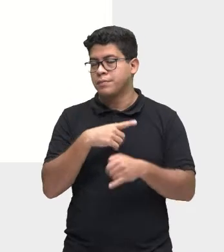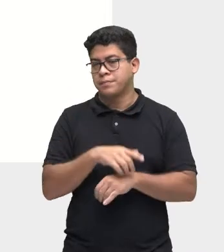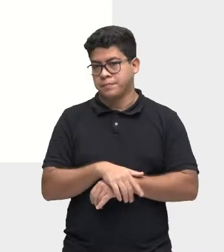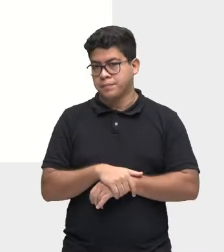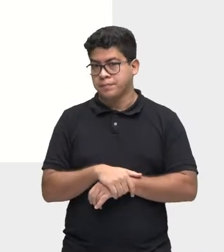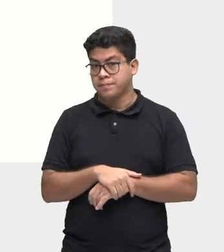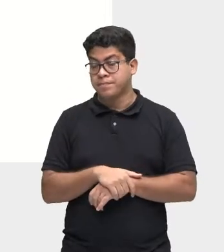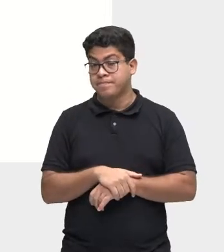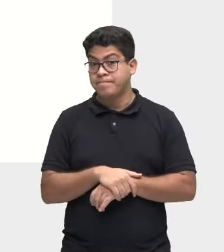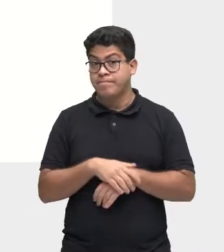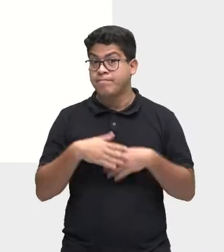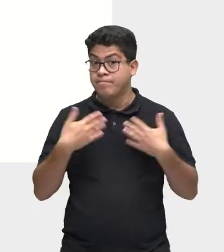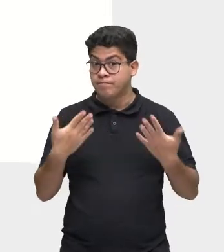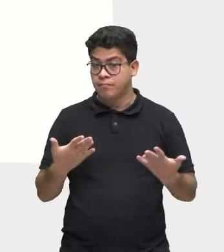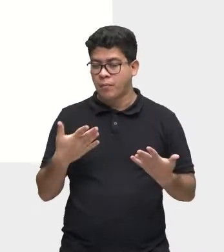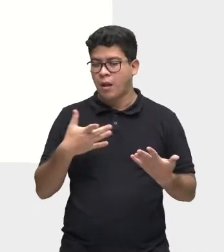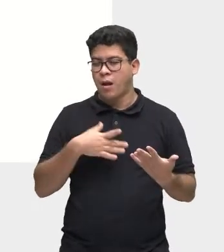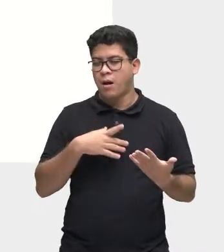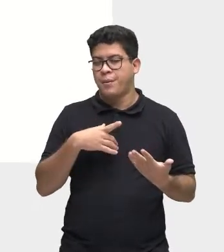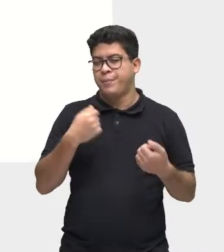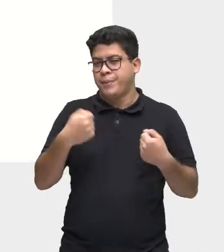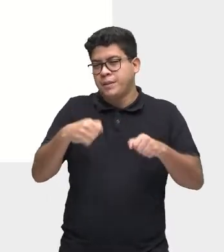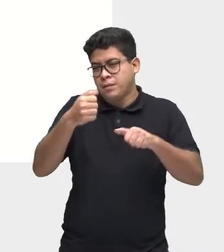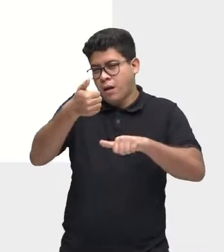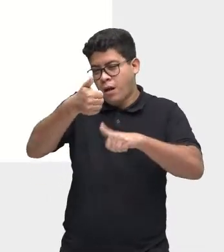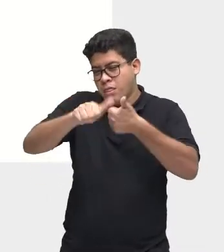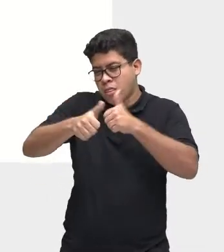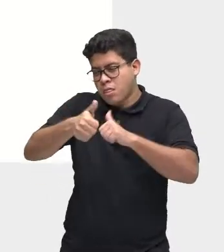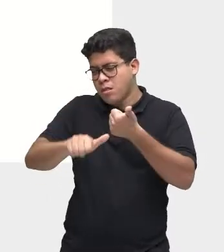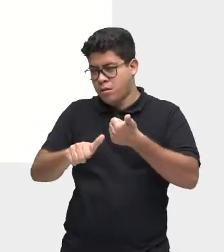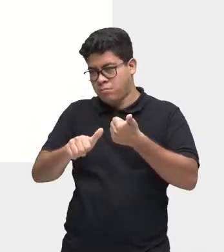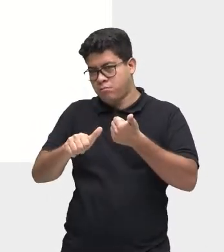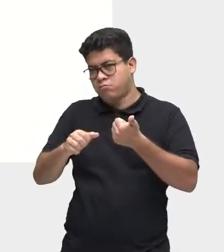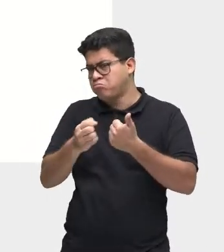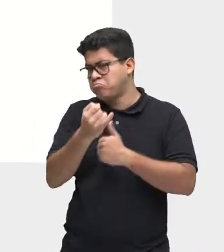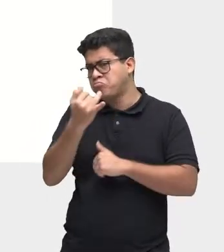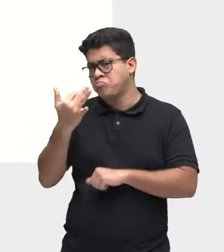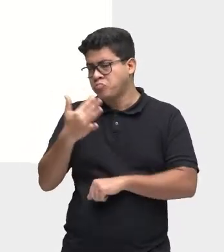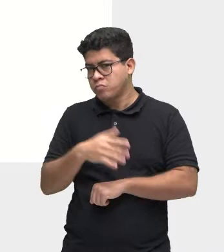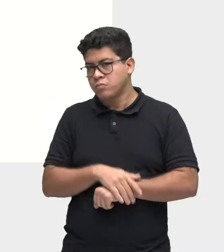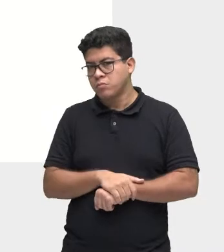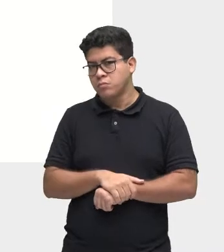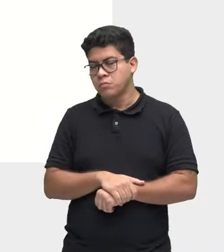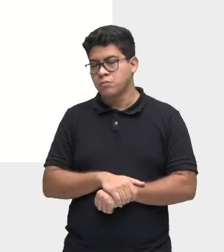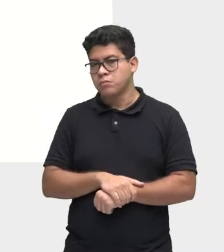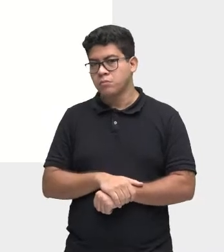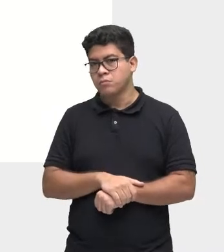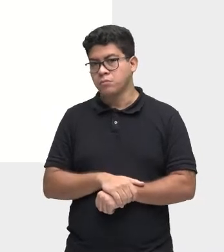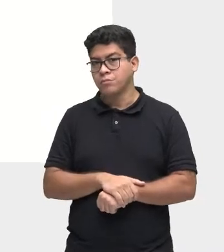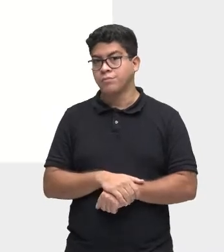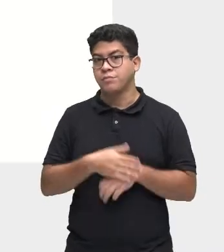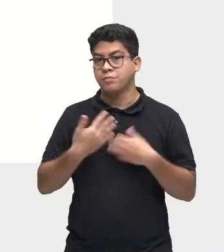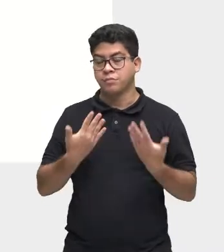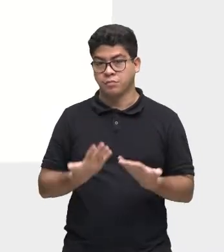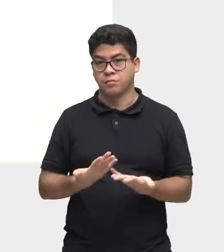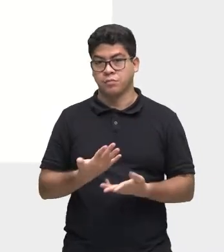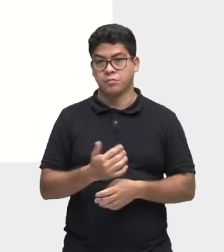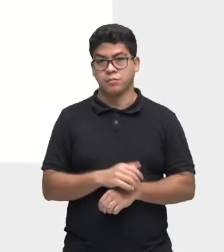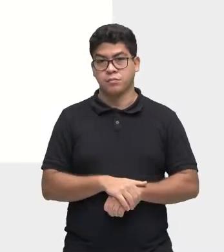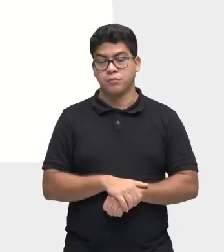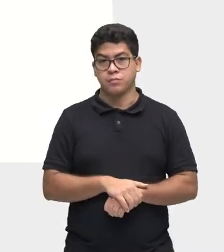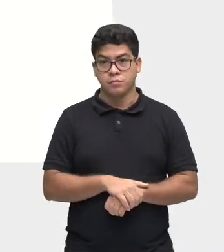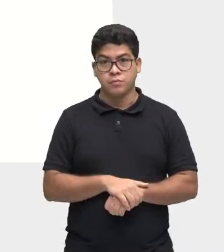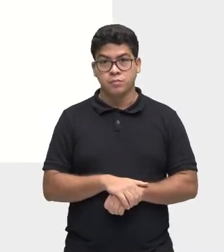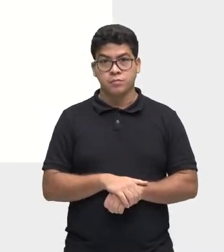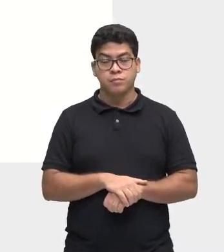tem que analisar aqui as grandezas. Como é que a gente vai fazer isso? Bom, aqui